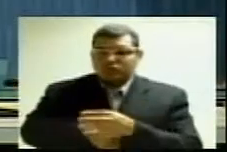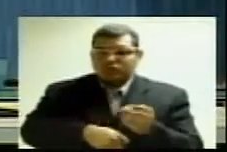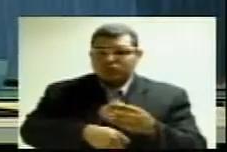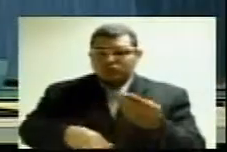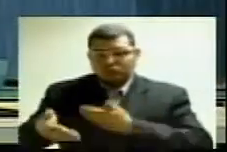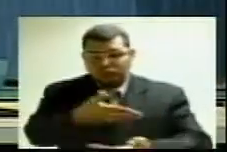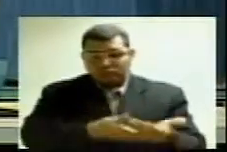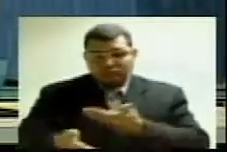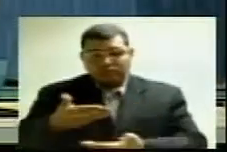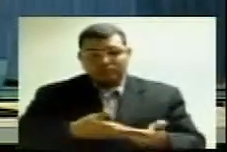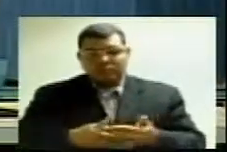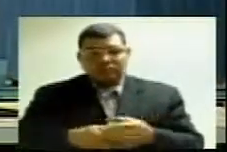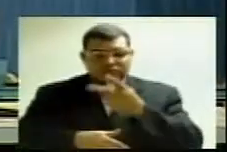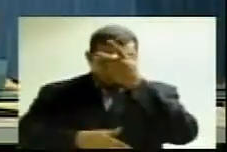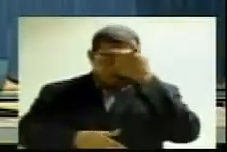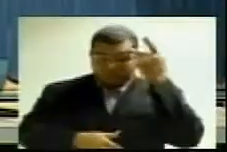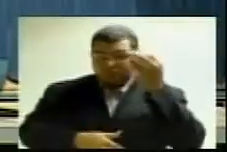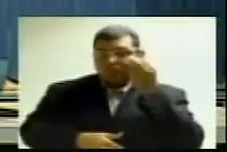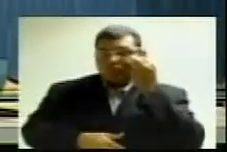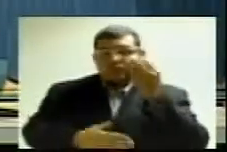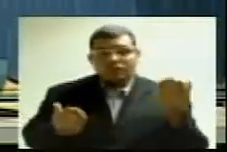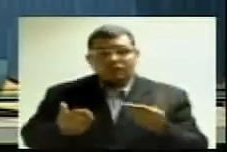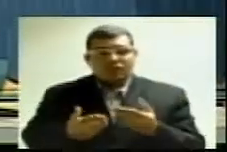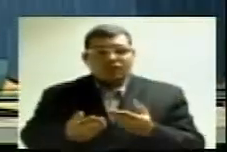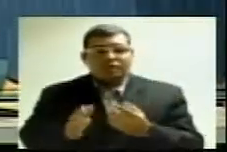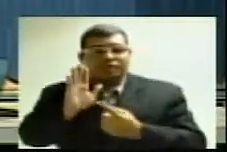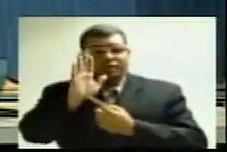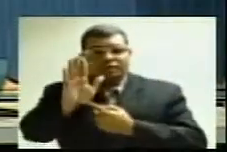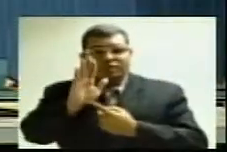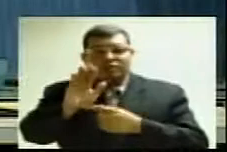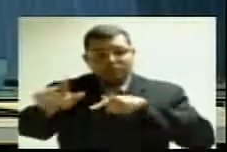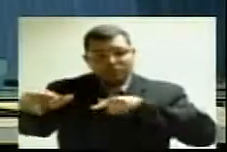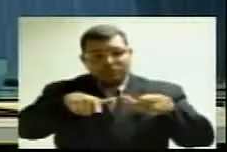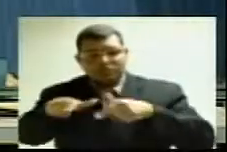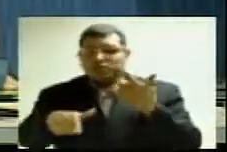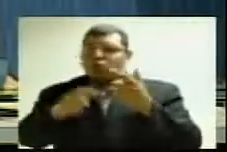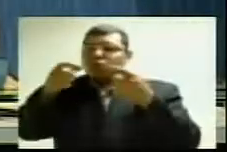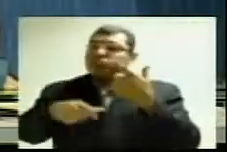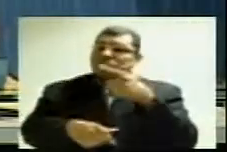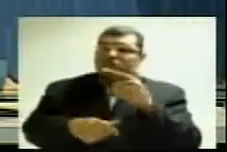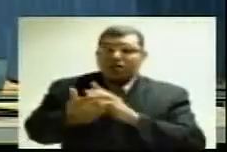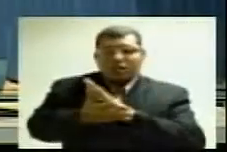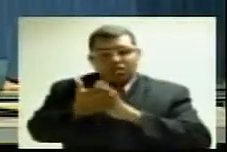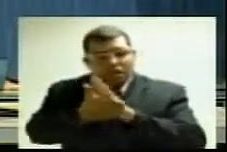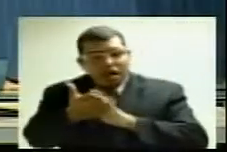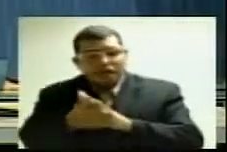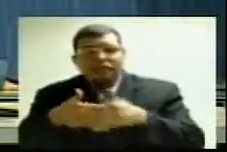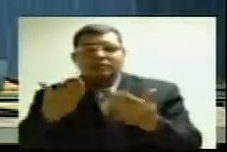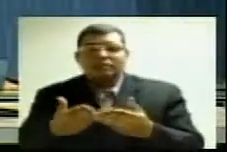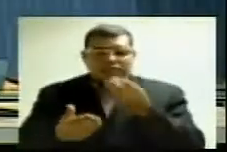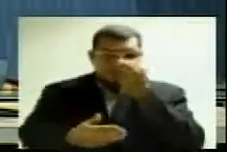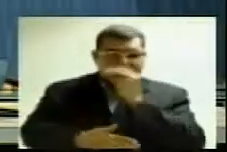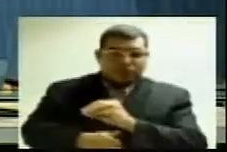e artimanhas do ponto de vista contábil para demonstrar superávit onde não tem,